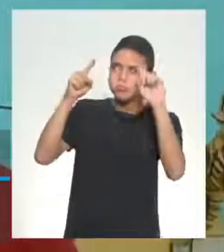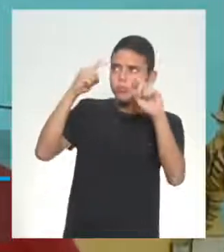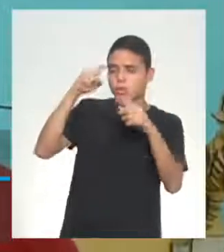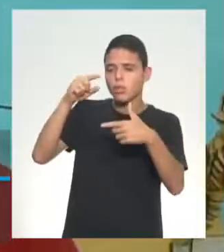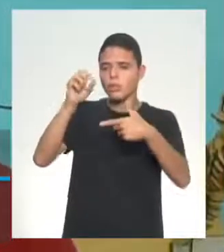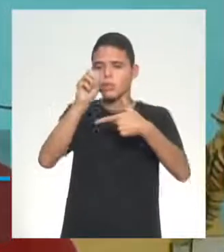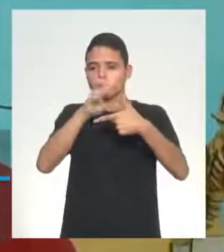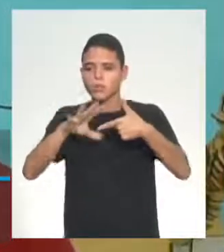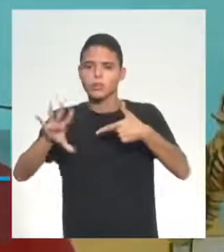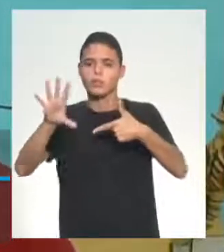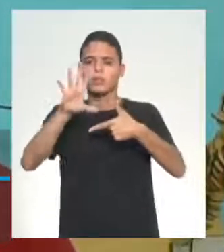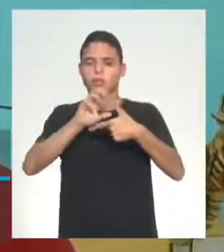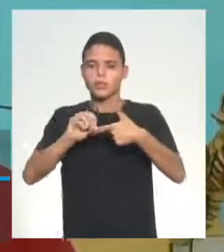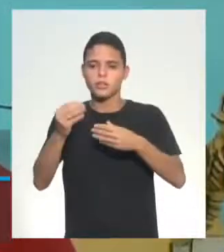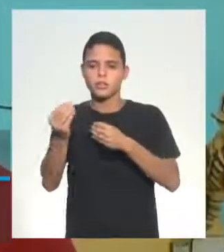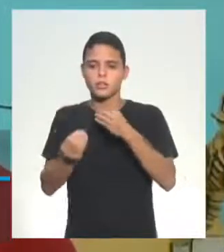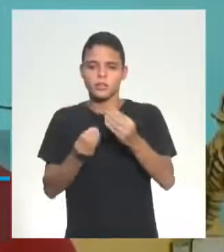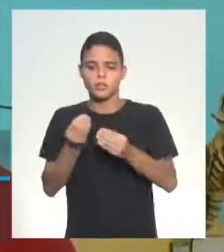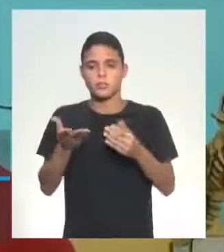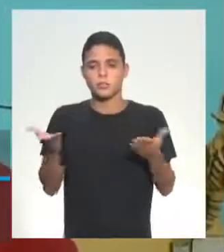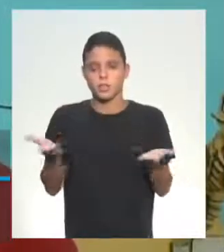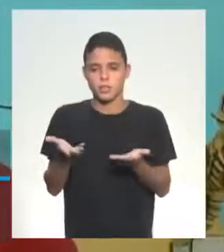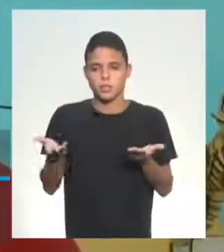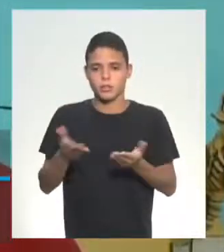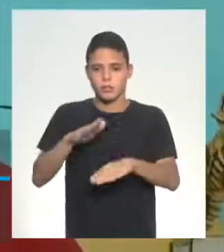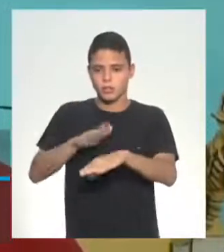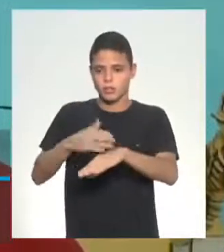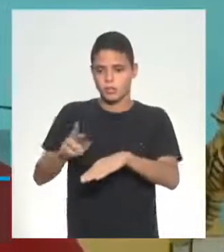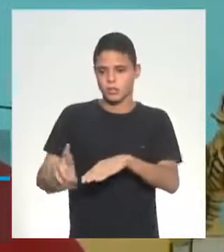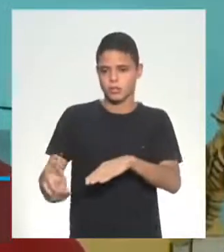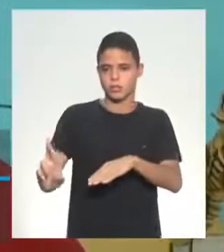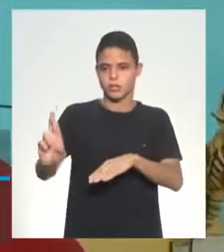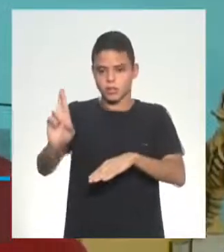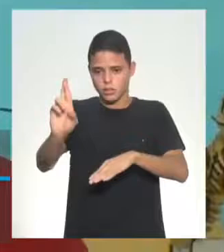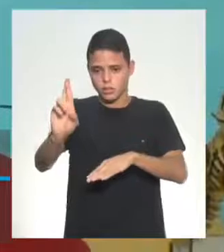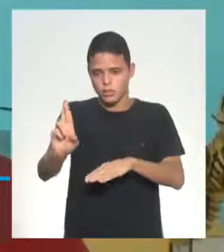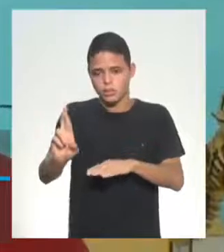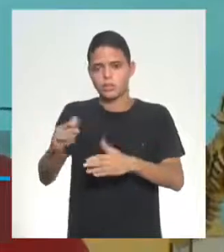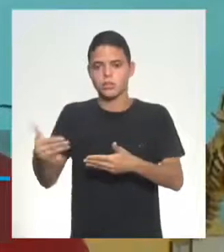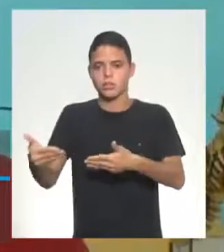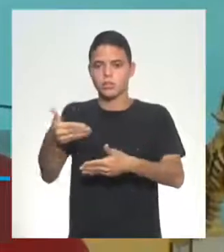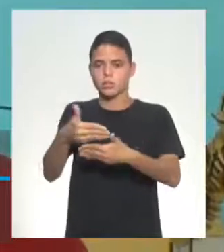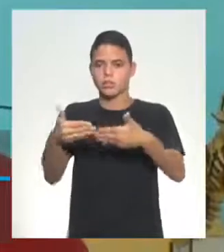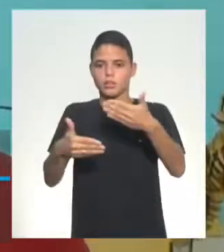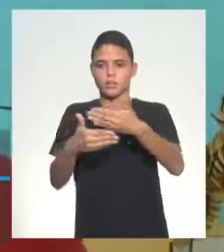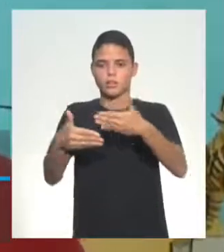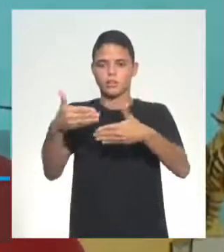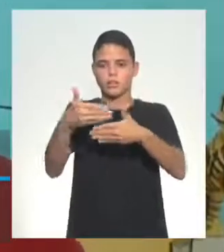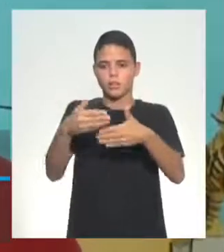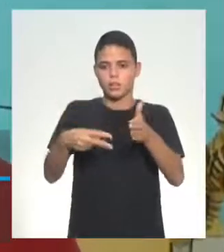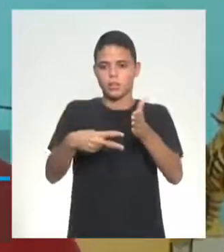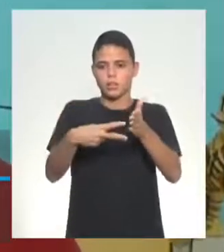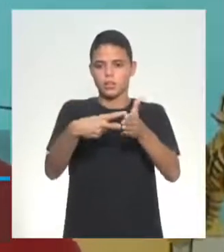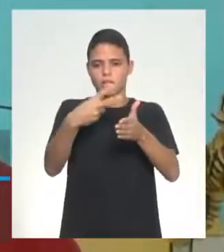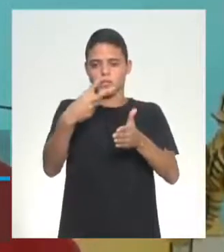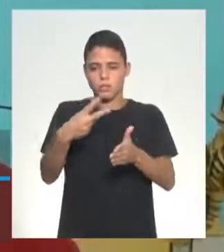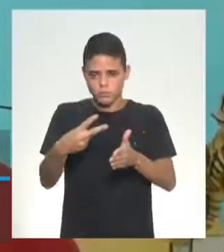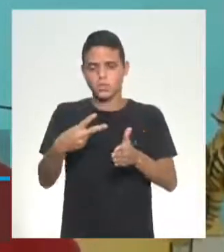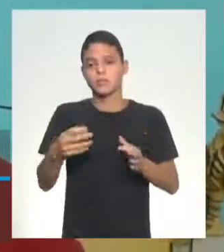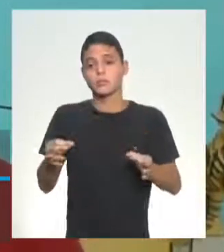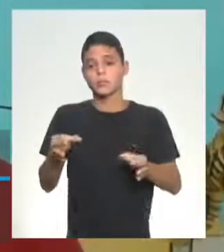para a produção colocar a segunda parte, tem a continuação, para a gente concluir aí esse tutorial,